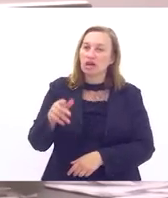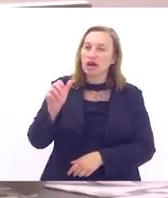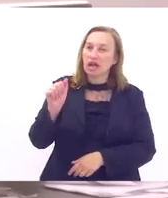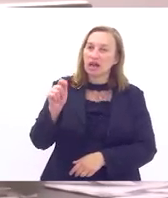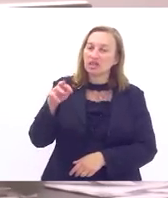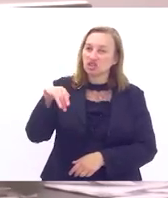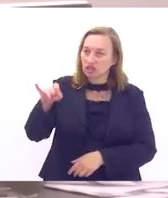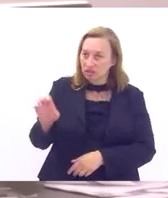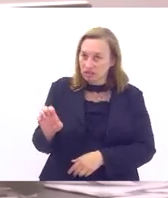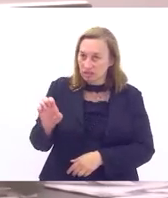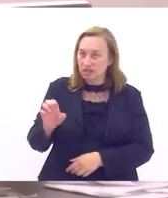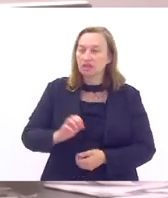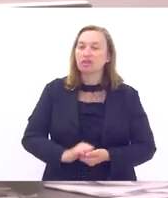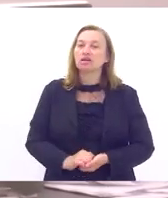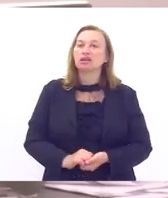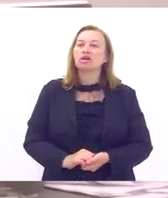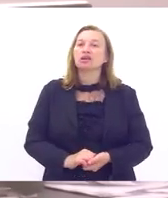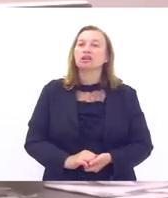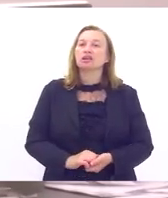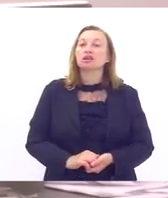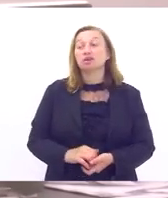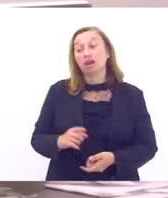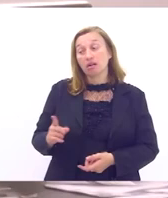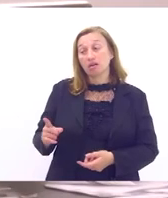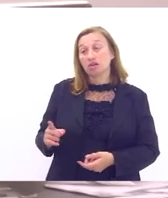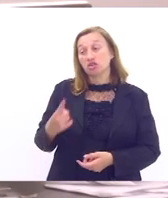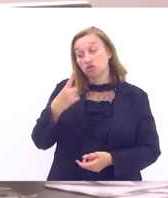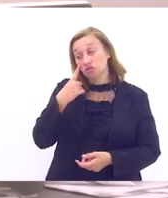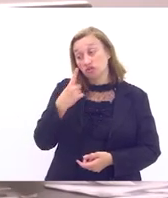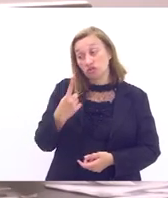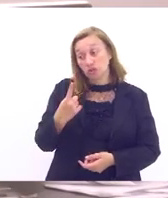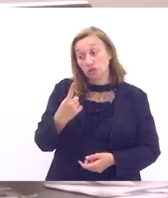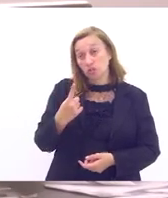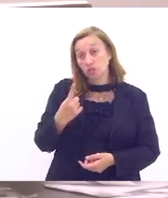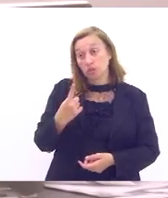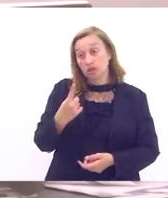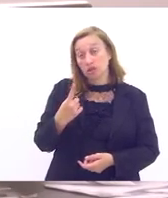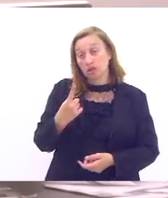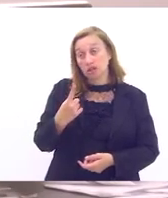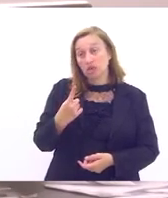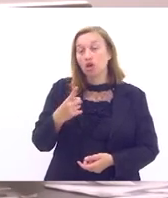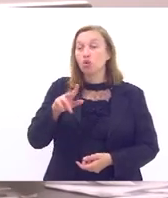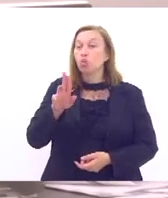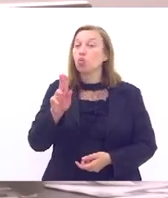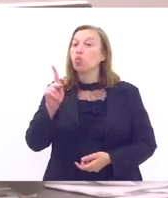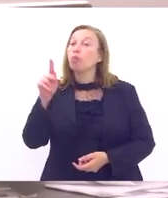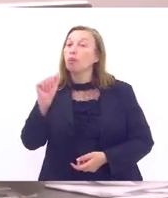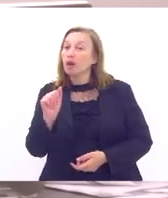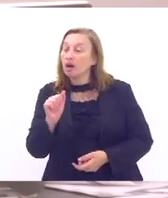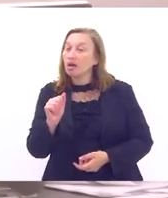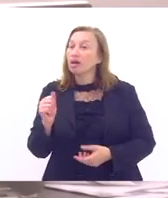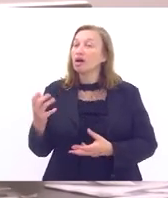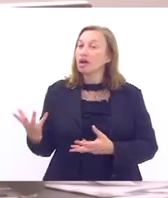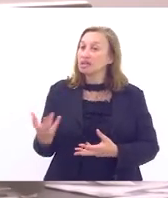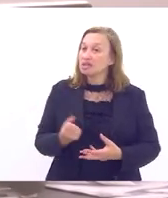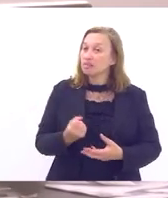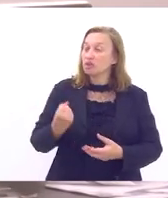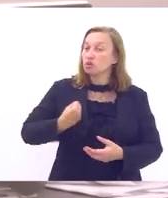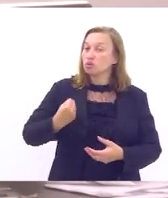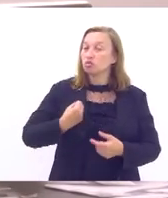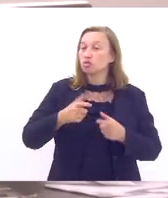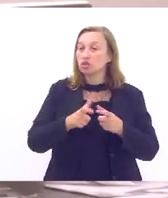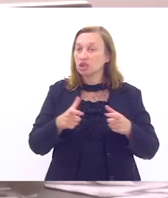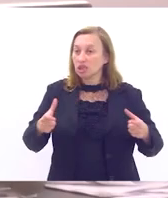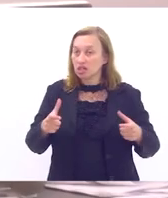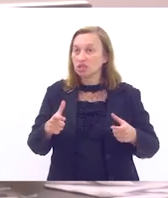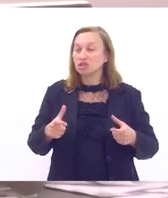Alessandra Sanches, e ali a gente constatou que a UPA ela vinha recebendo o maior número de casos